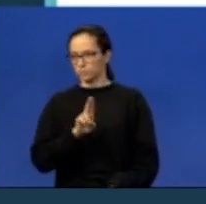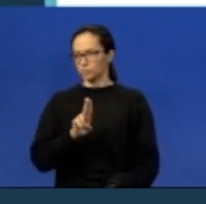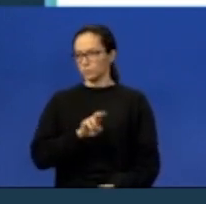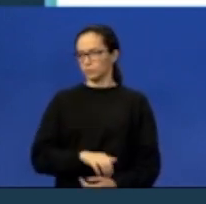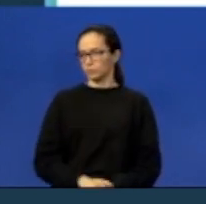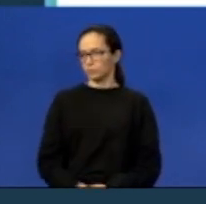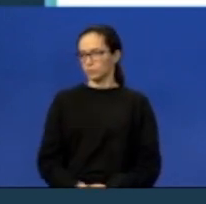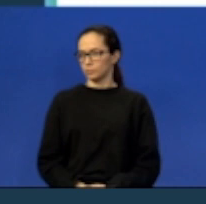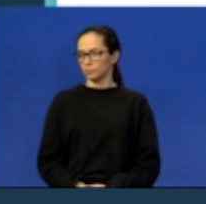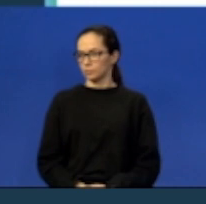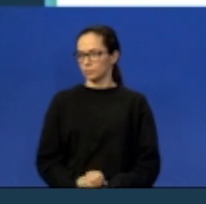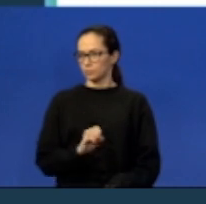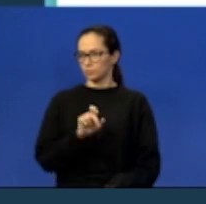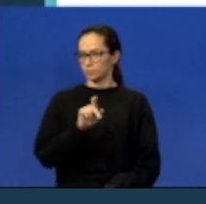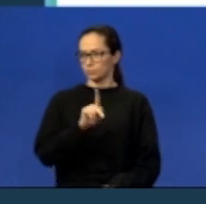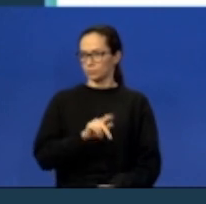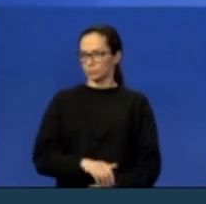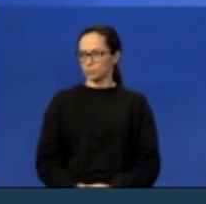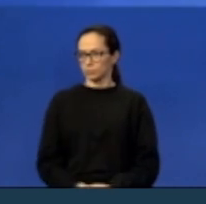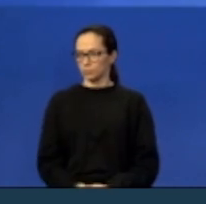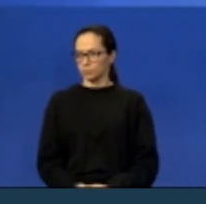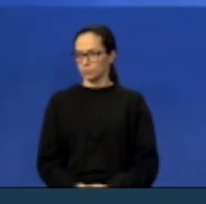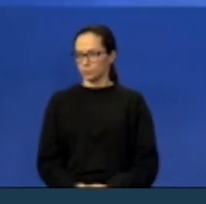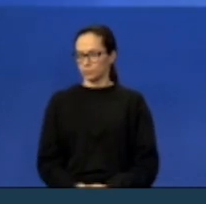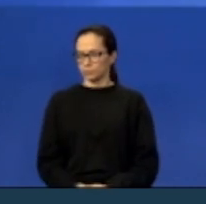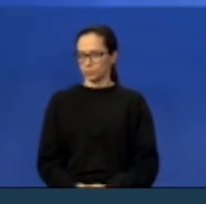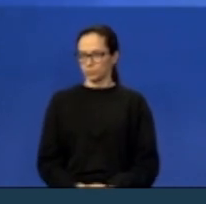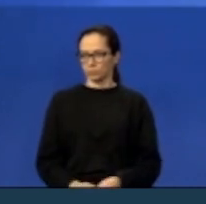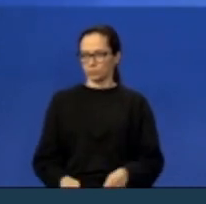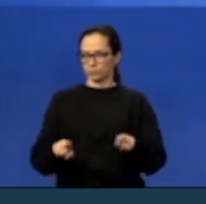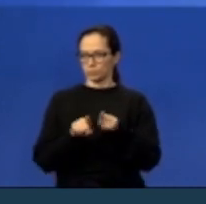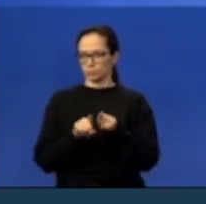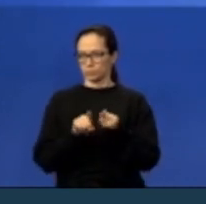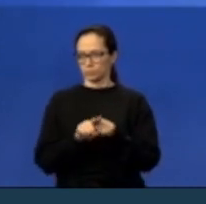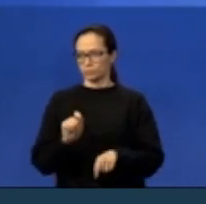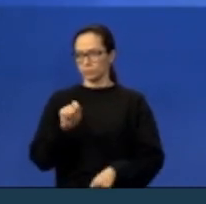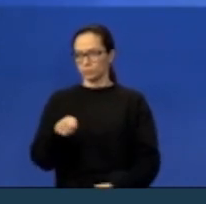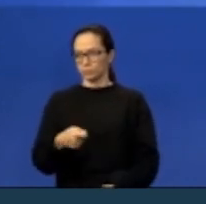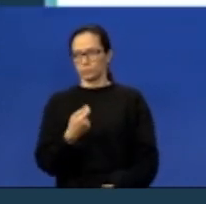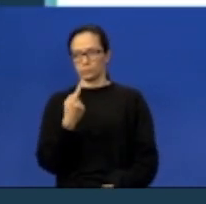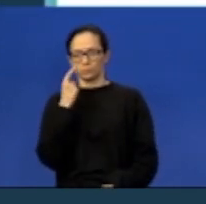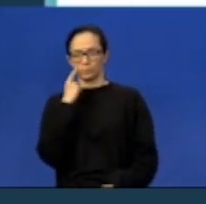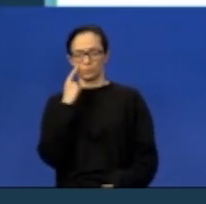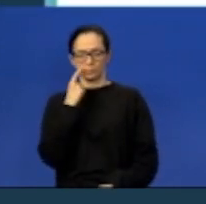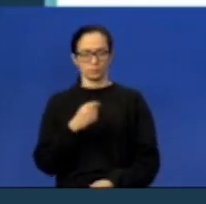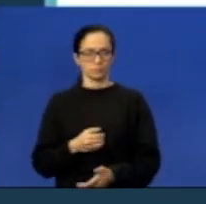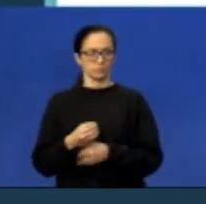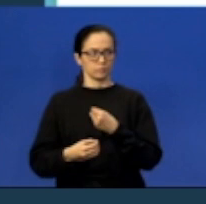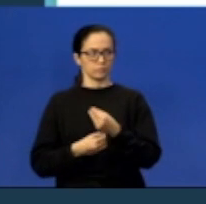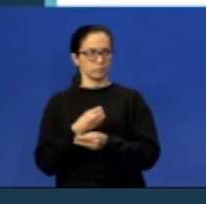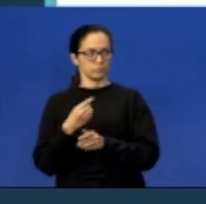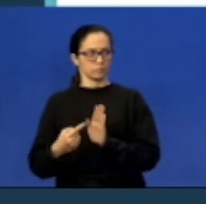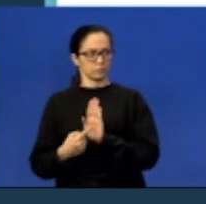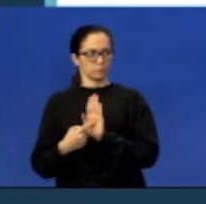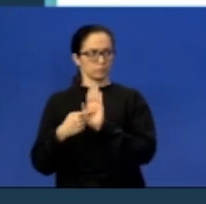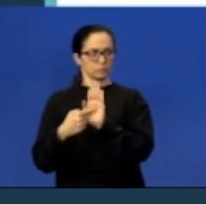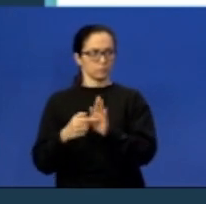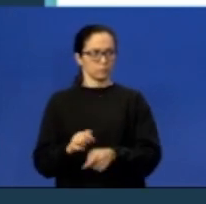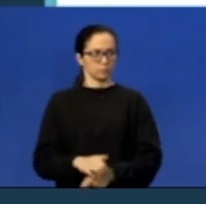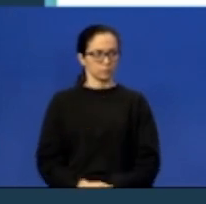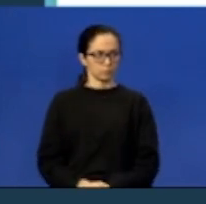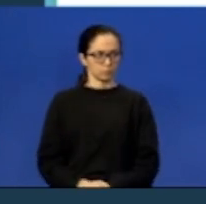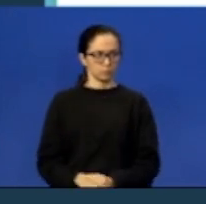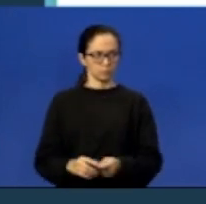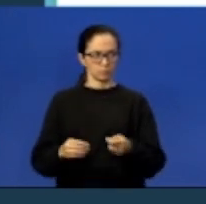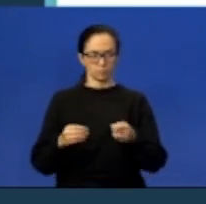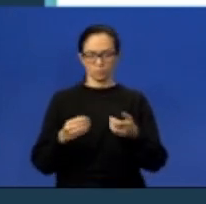seria em torno de 0. No próximo slide, vocês vão ver que a gente vai apresentar para vocês o